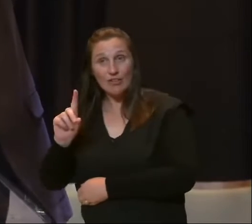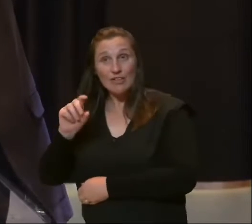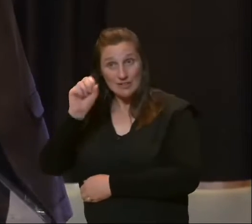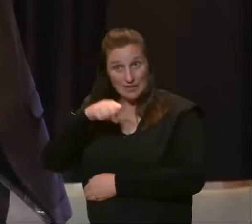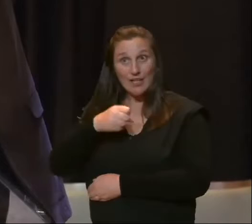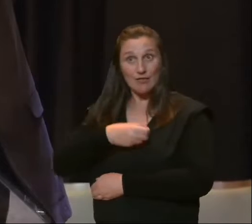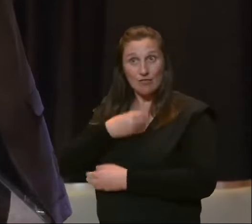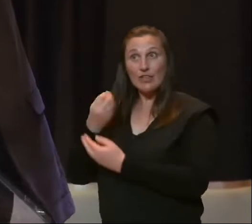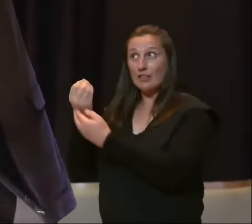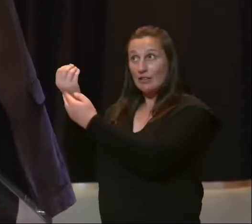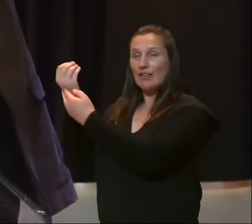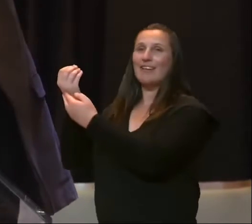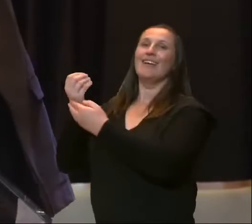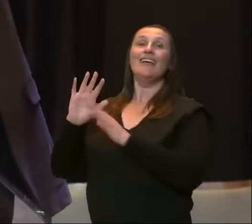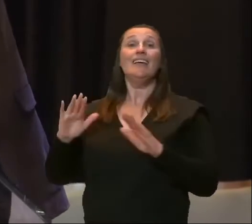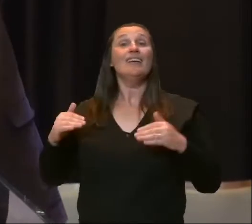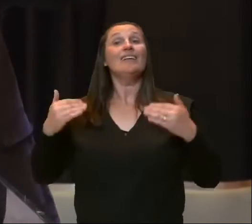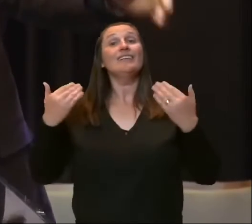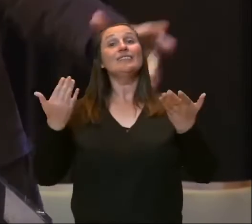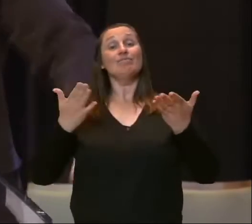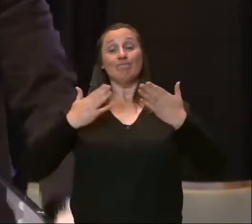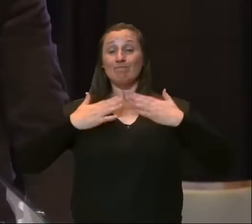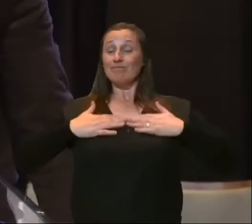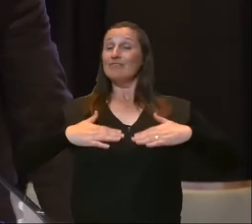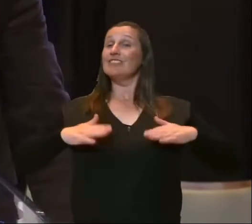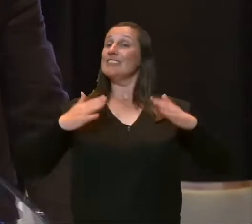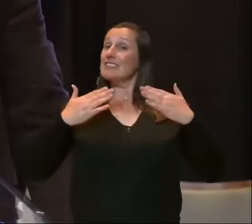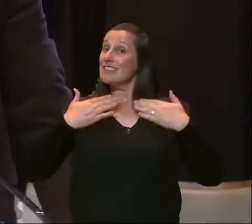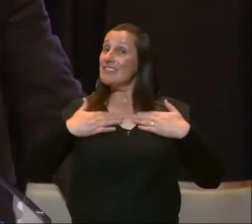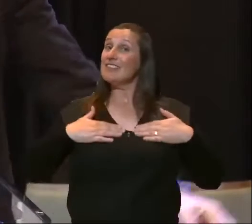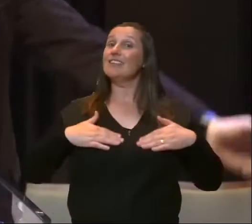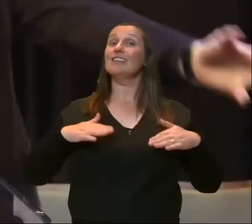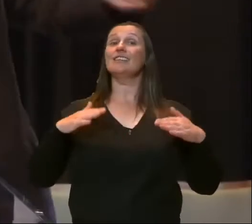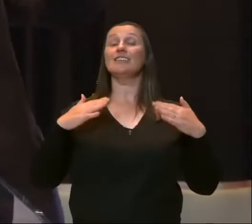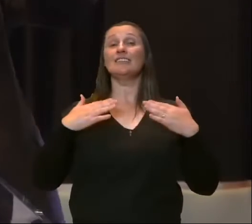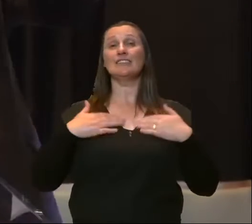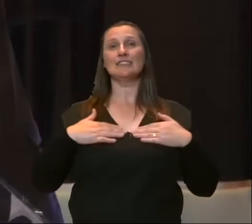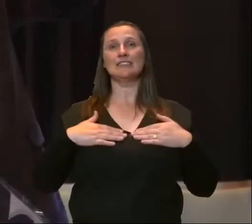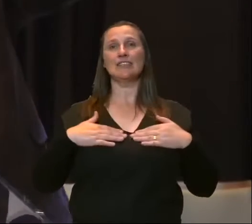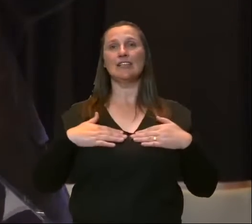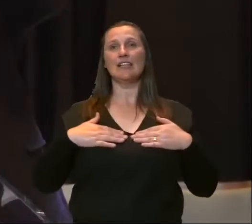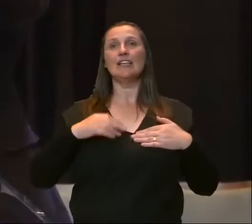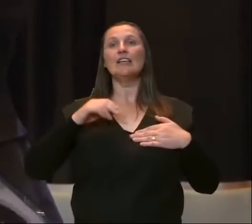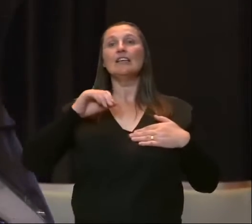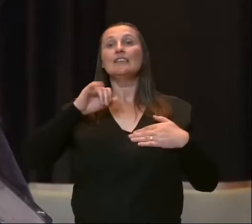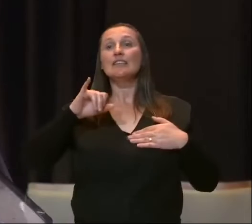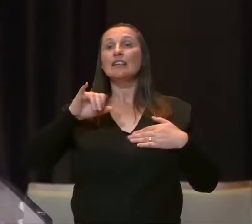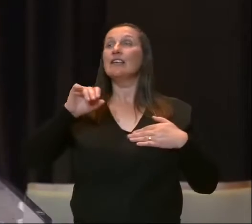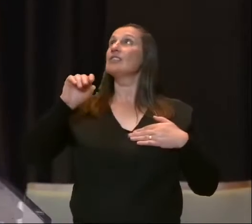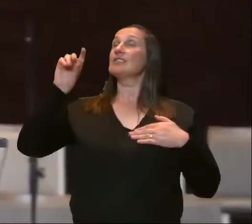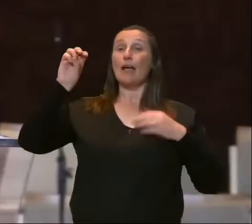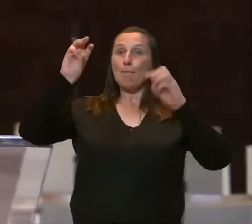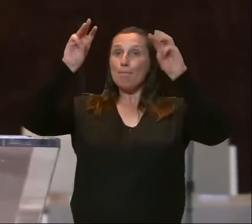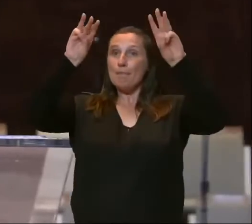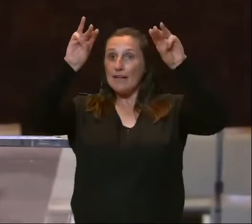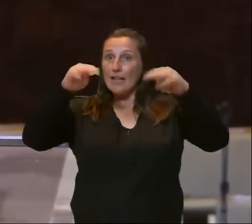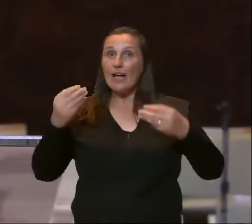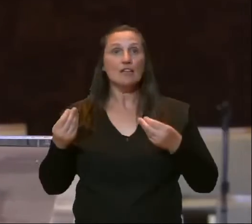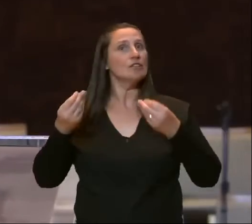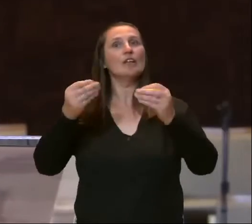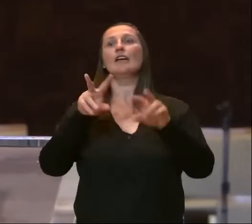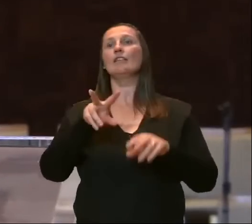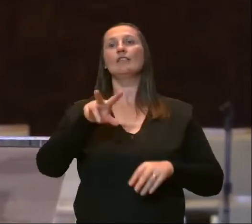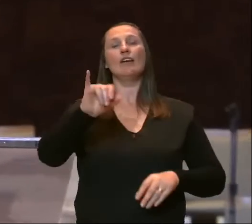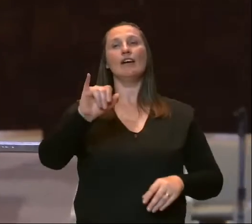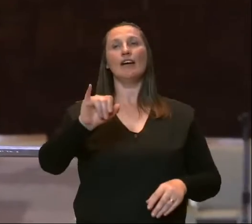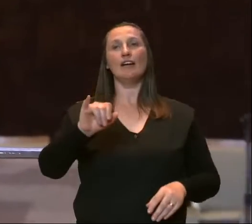descansa. Se Ele quiser fazer pão cair do céu, cai. Se Ele quiser levantar alguém, as coisas acontecem.